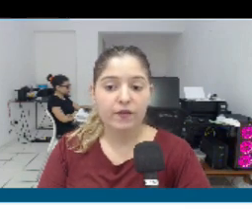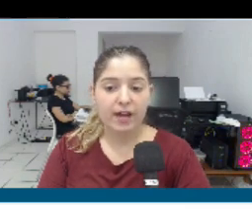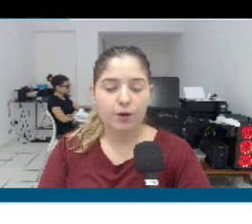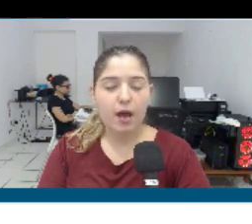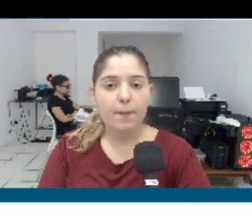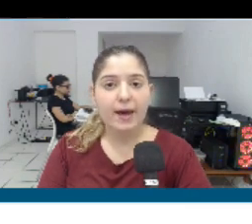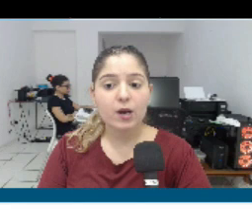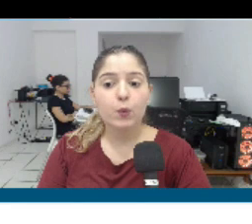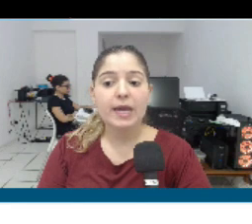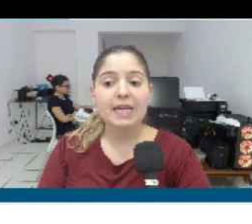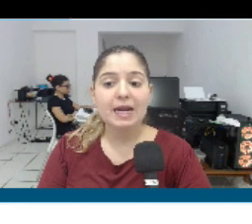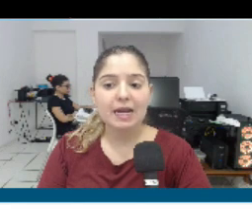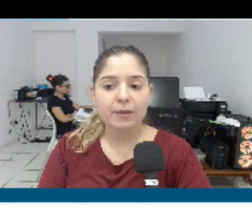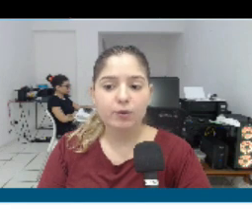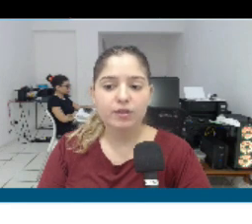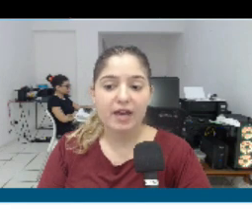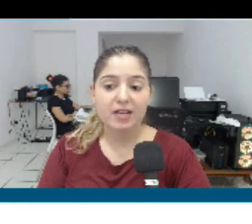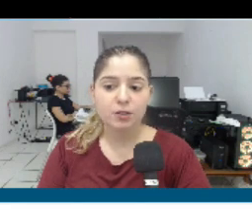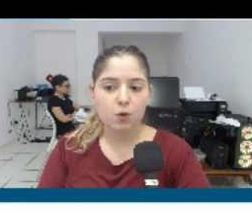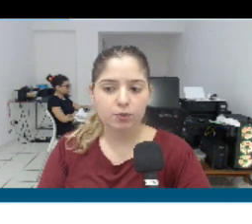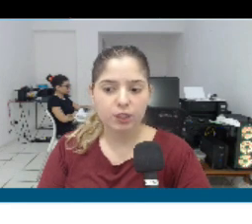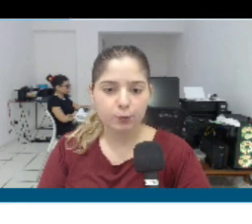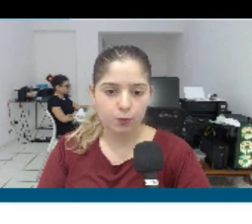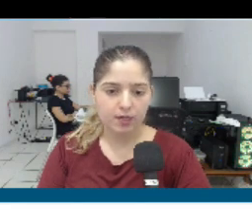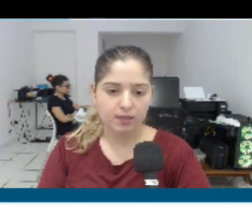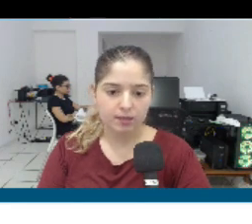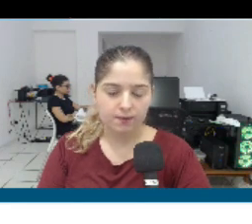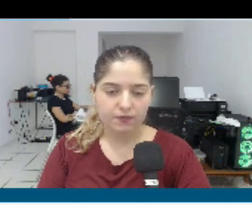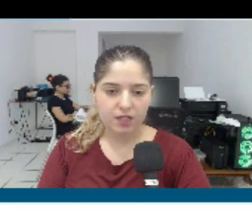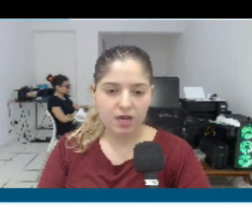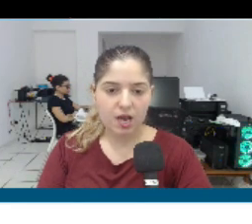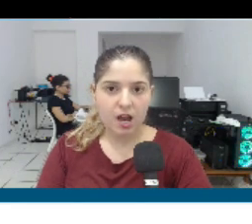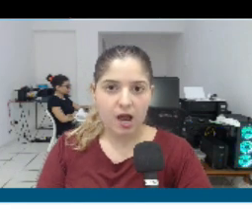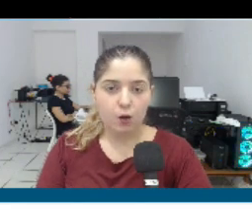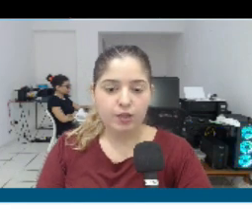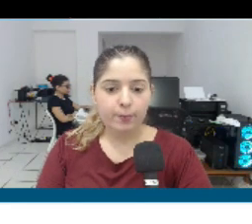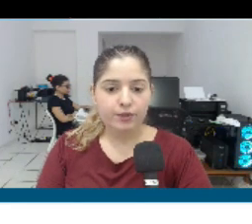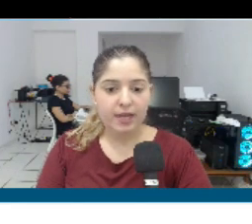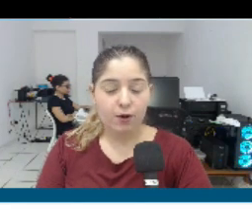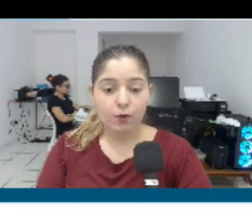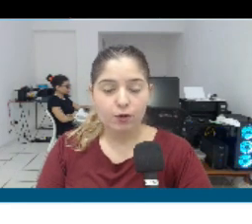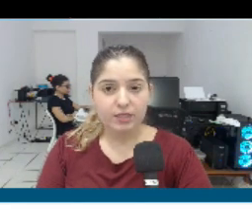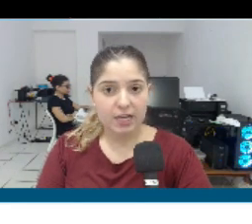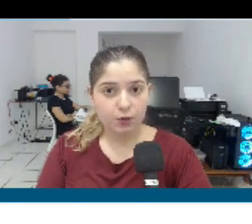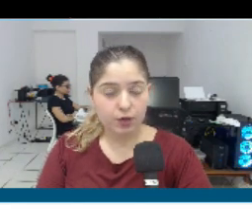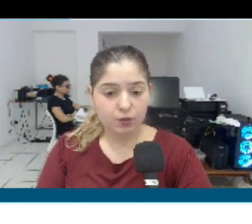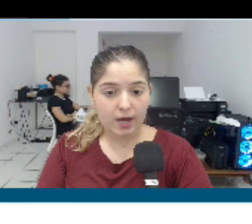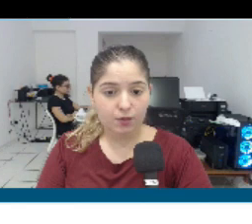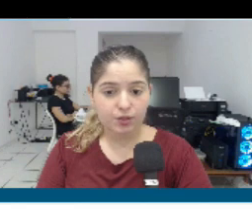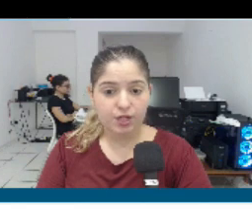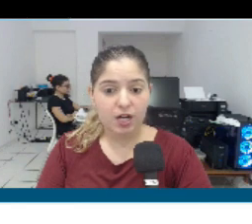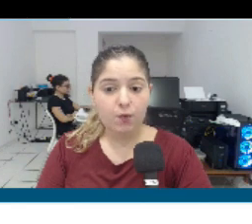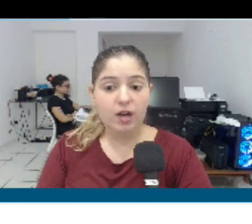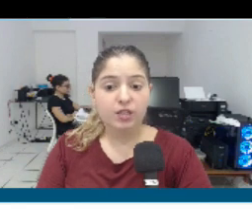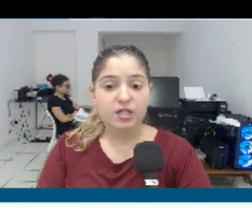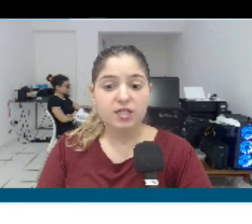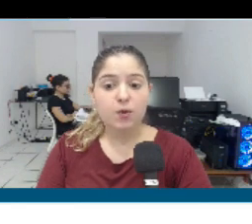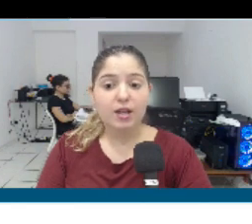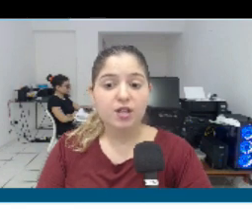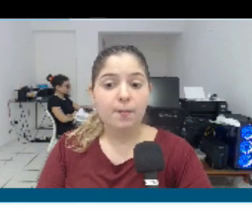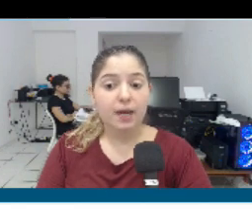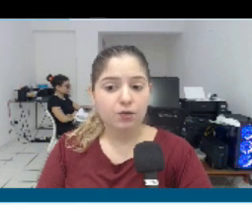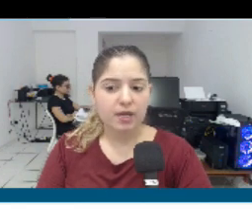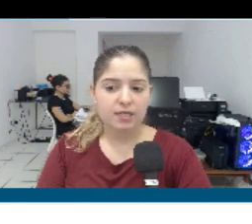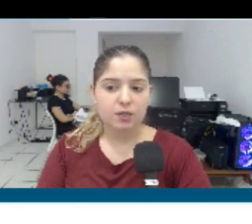fiscal aprovado para o equilíbrio das contas públicas. O senador Eduardo Girão diz